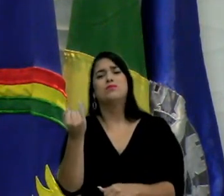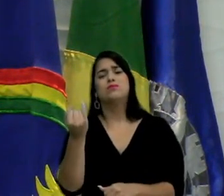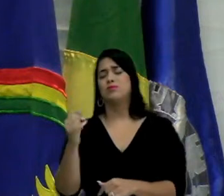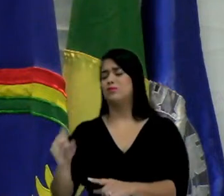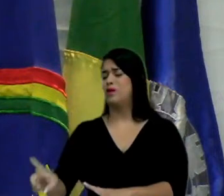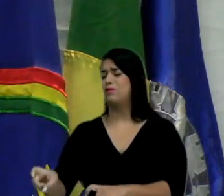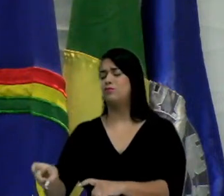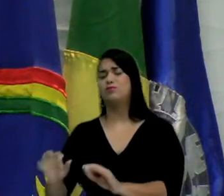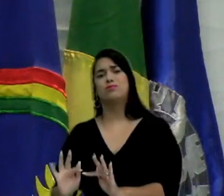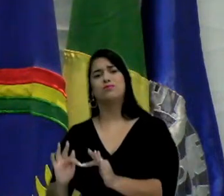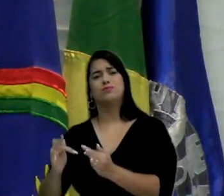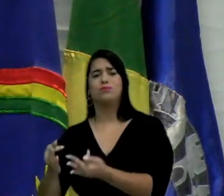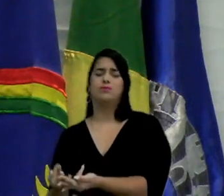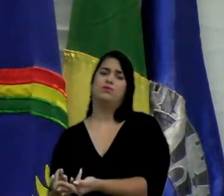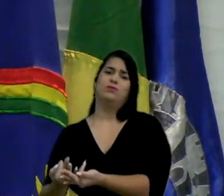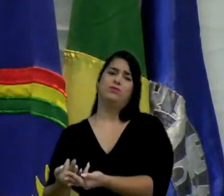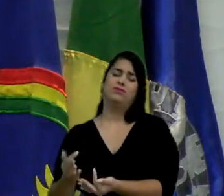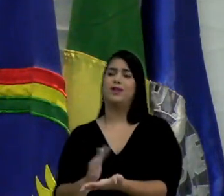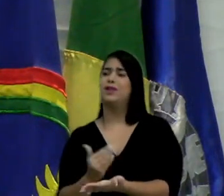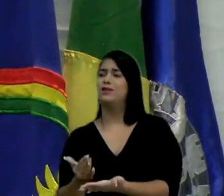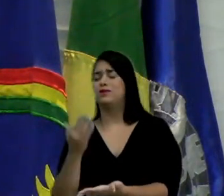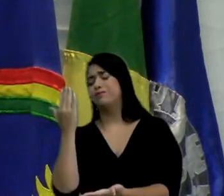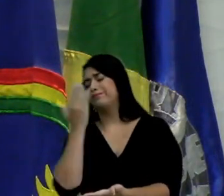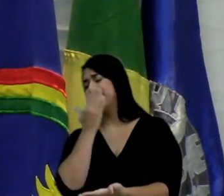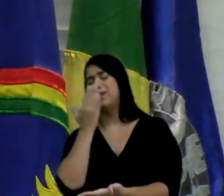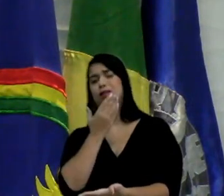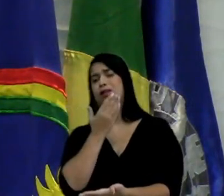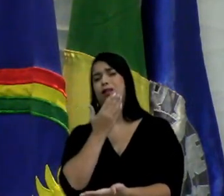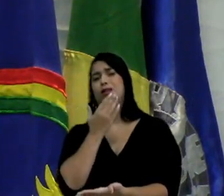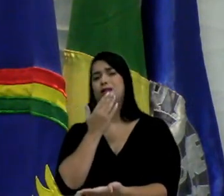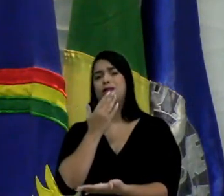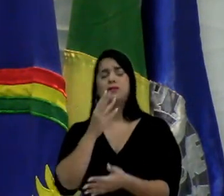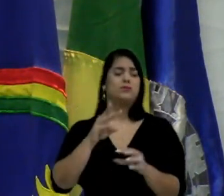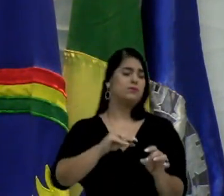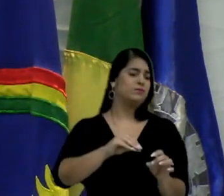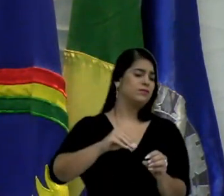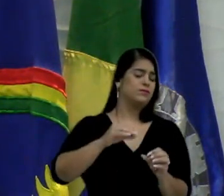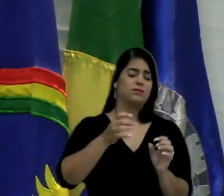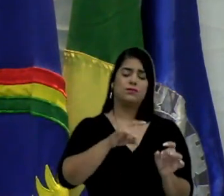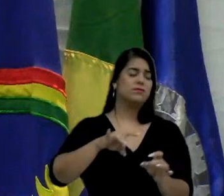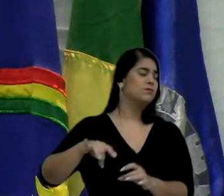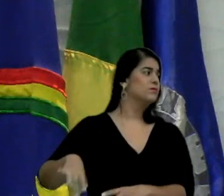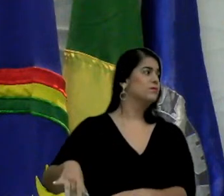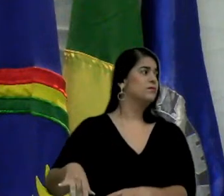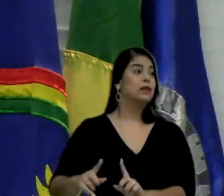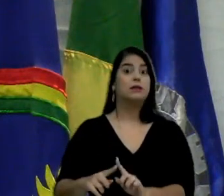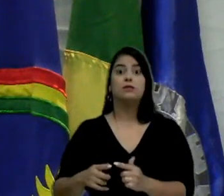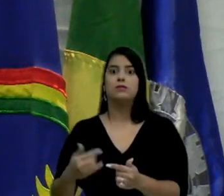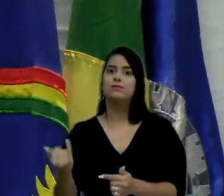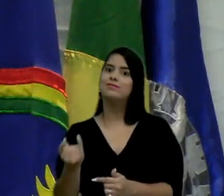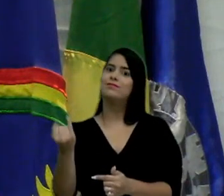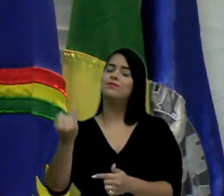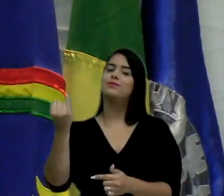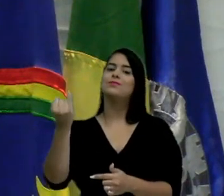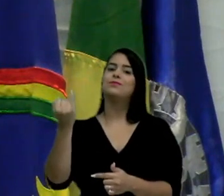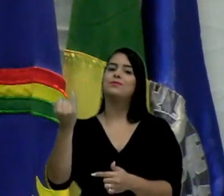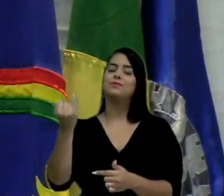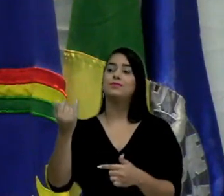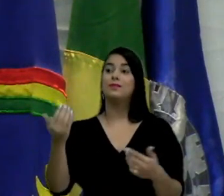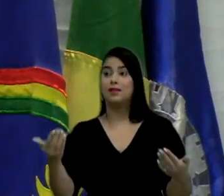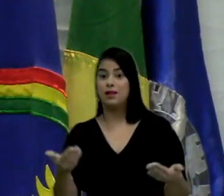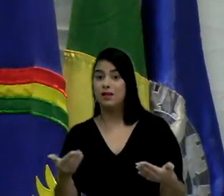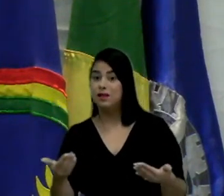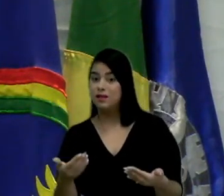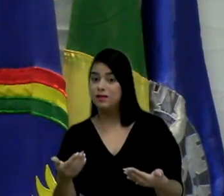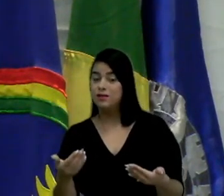município que muitas vezes não é vista né mas é importante demais como eu sempre tenho dito agora só agora para